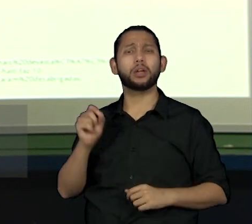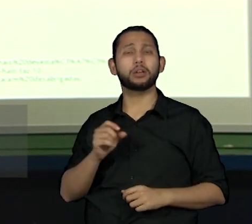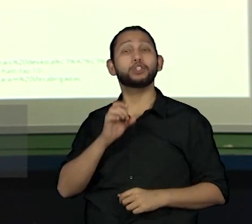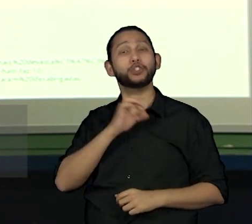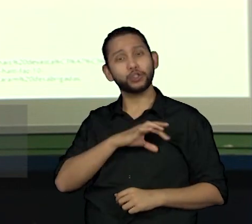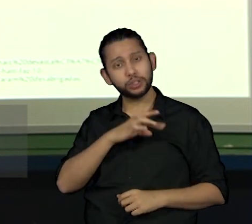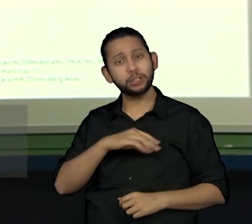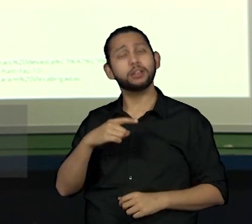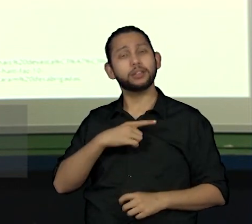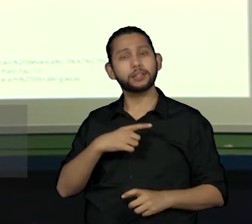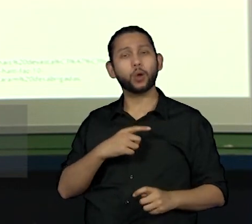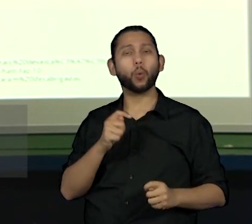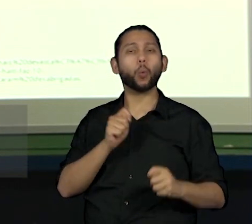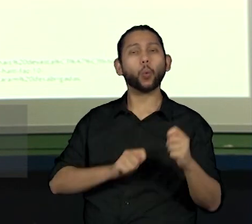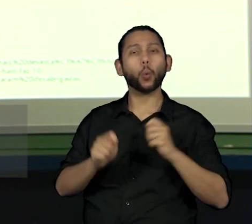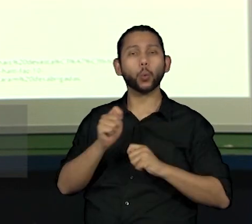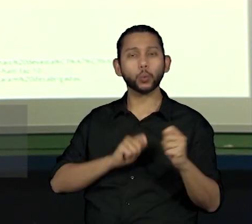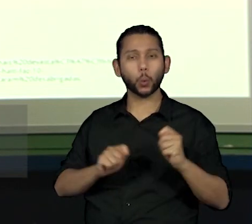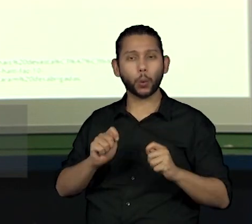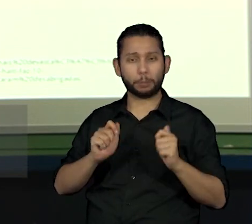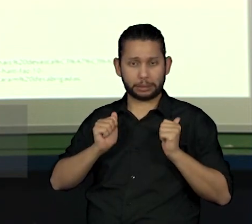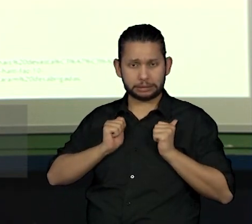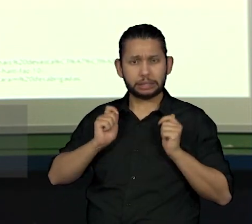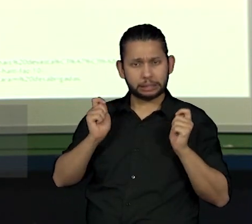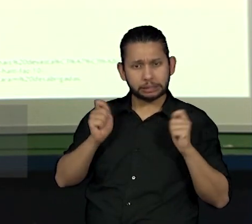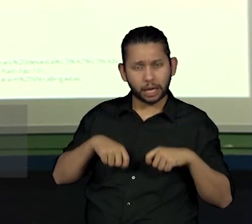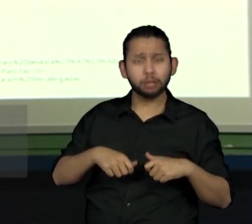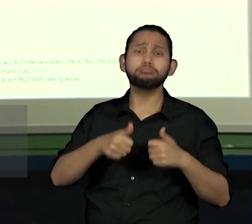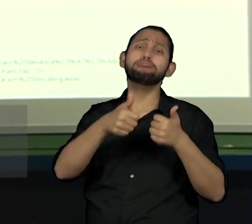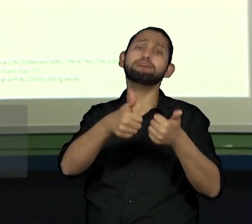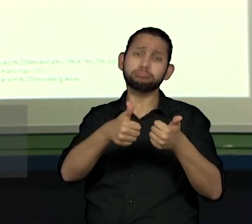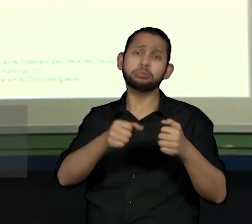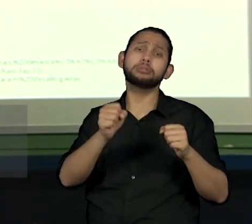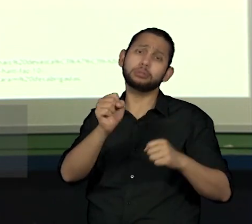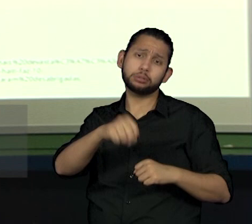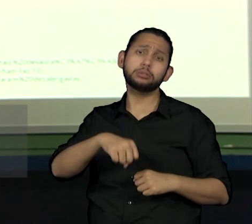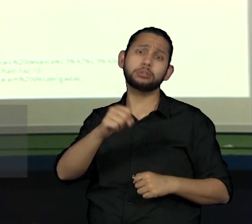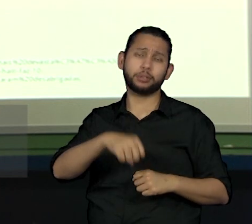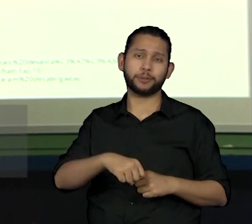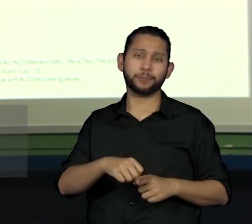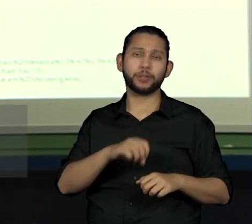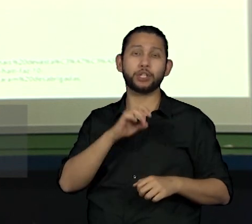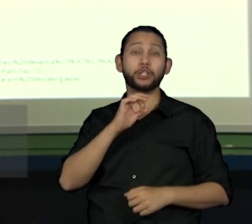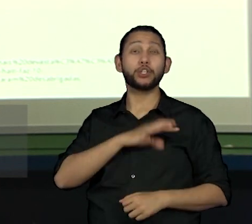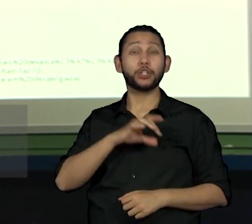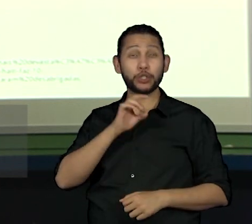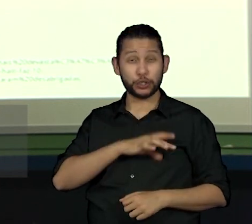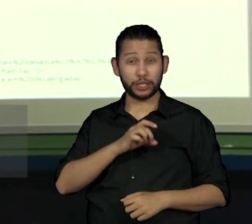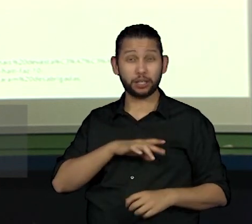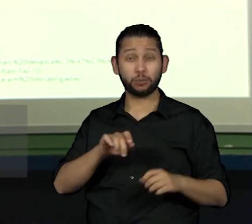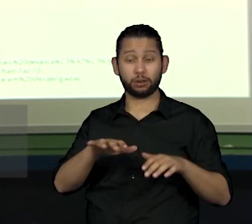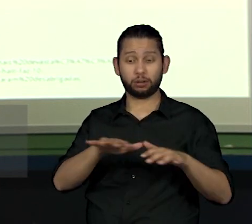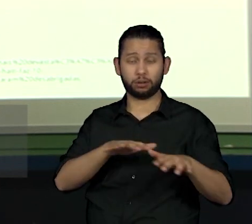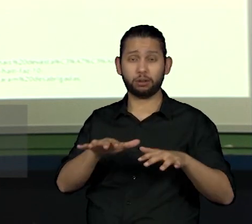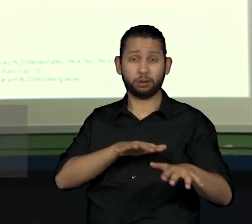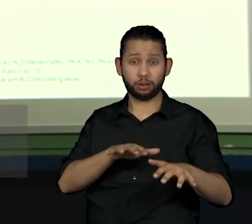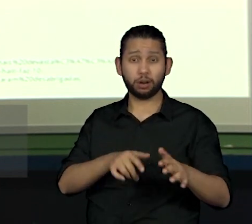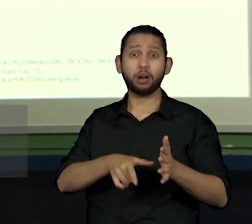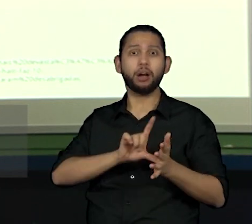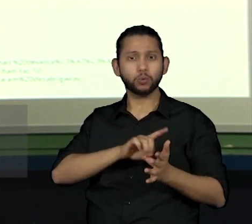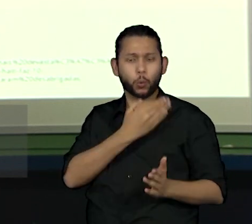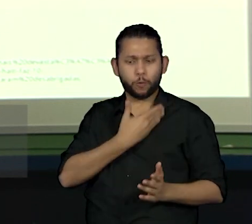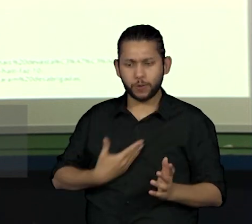um controle passivo eficiente? Sim, de certa maneira, o Chile, como ele está muito instável, ele sempre se